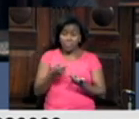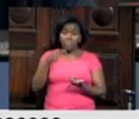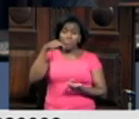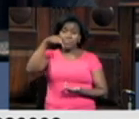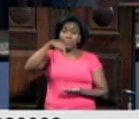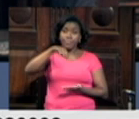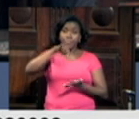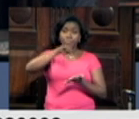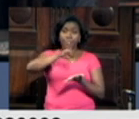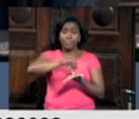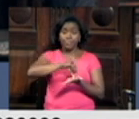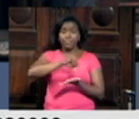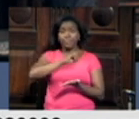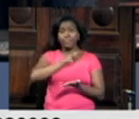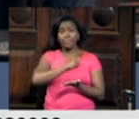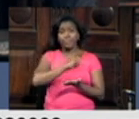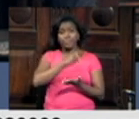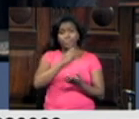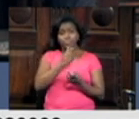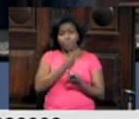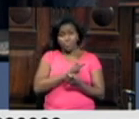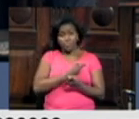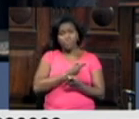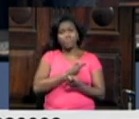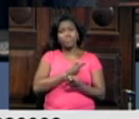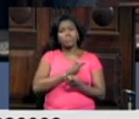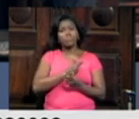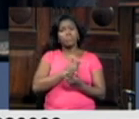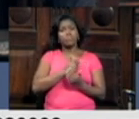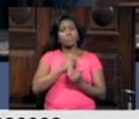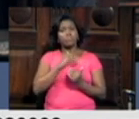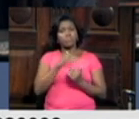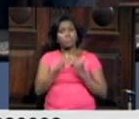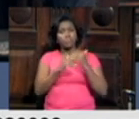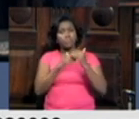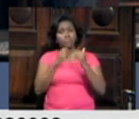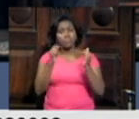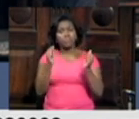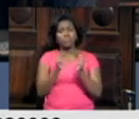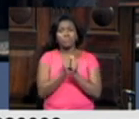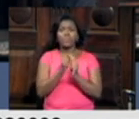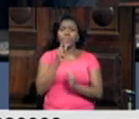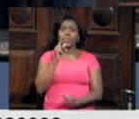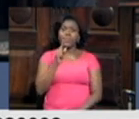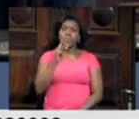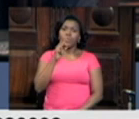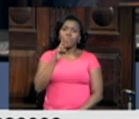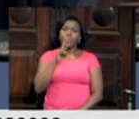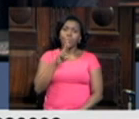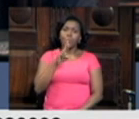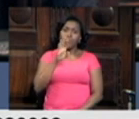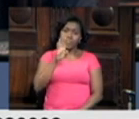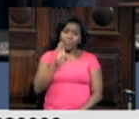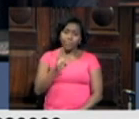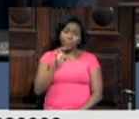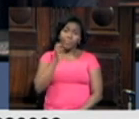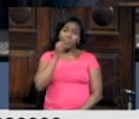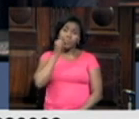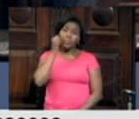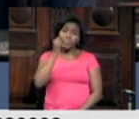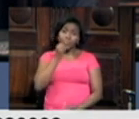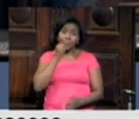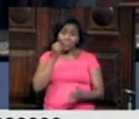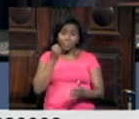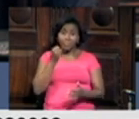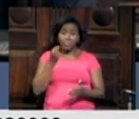Gonçalo, vai caminhar com o PRB, com o senador, atual